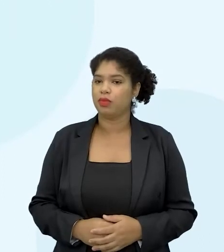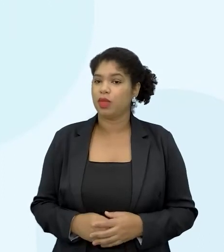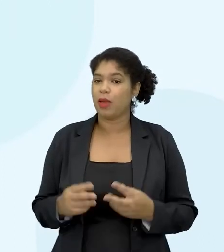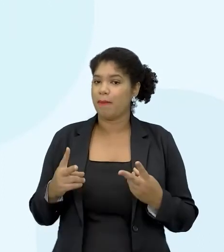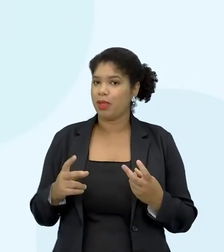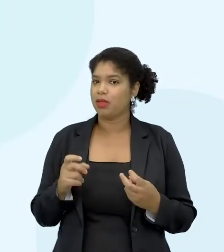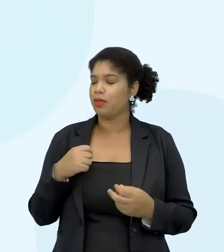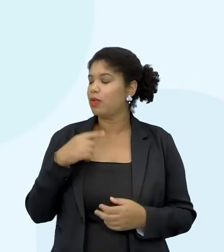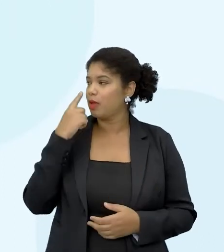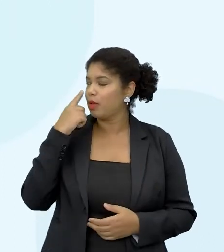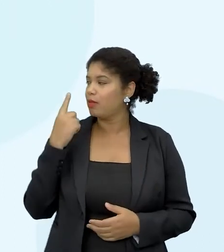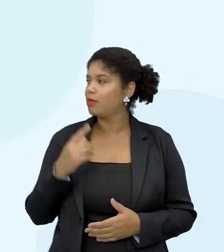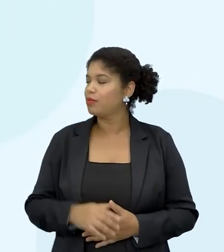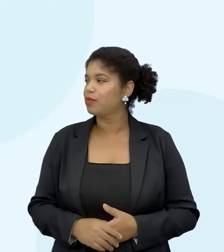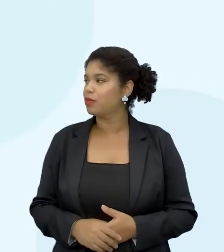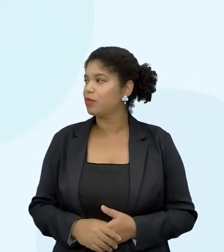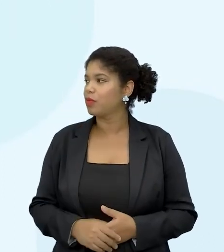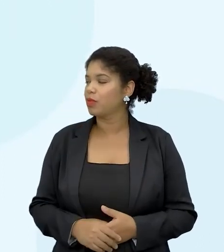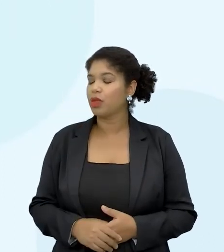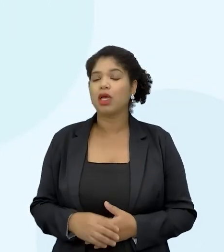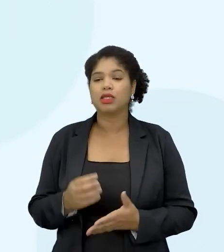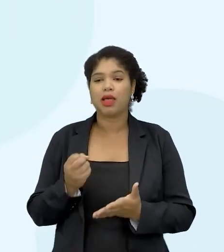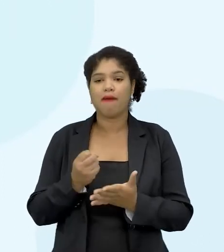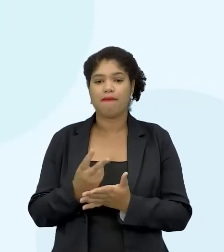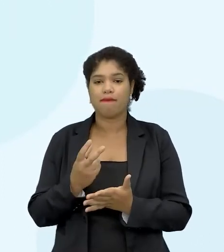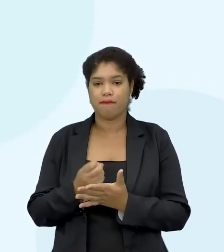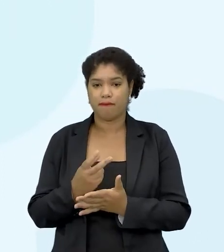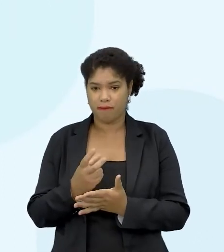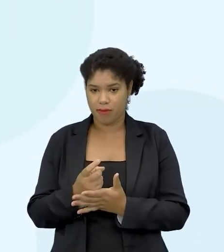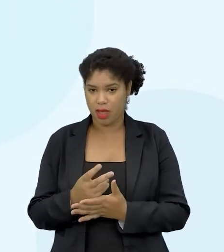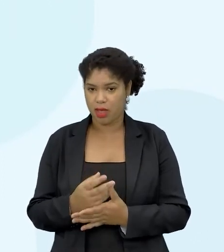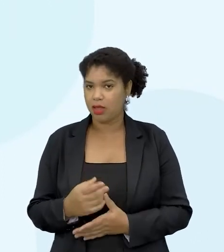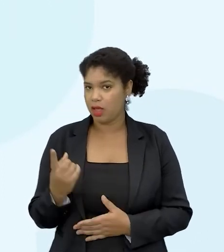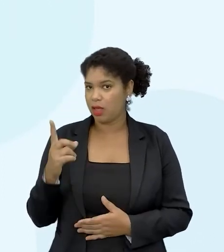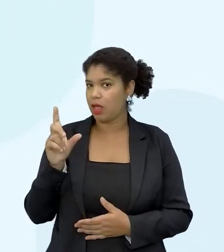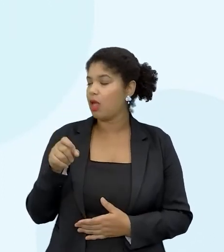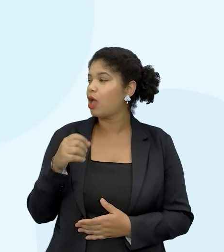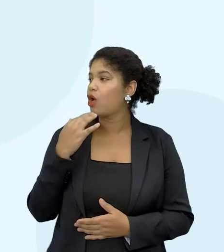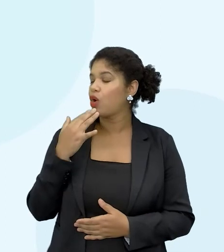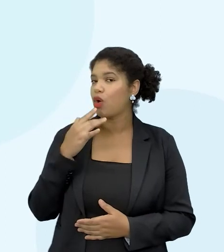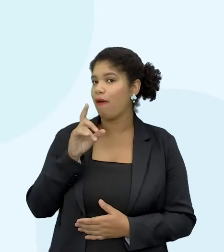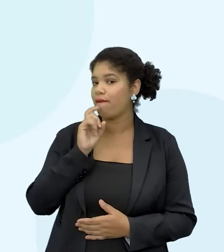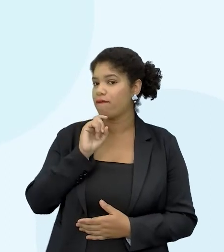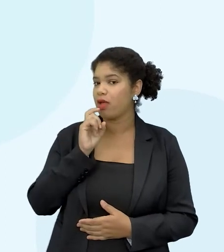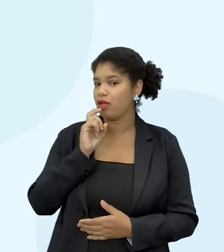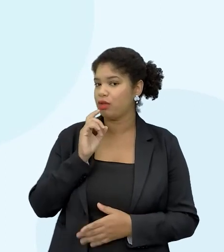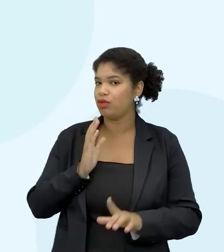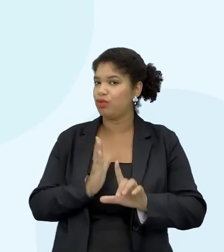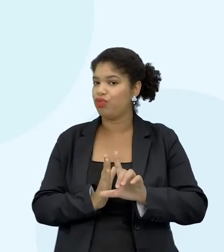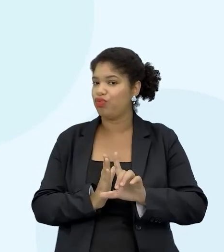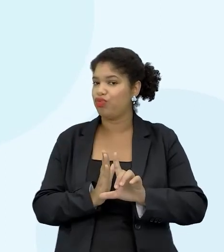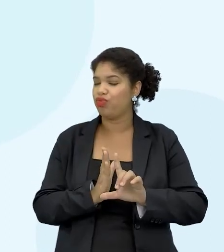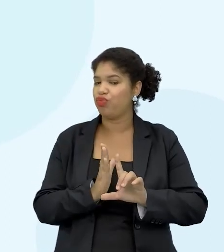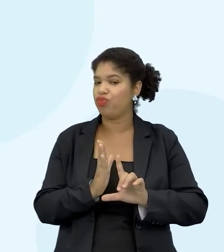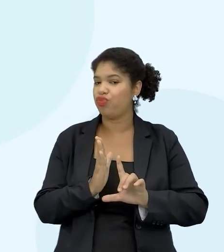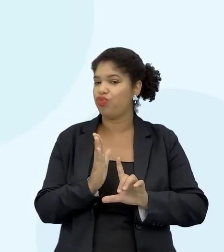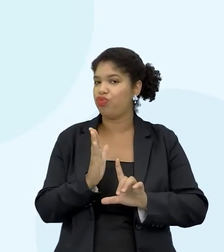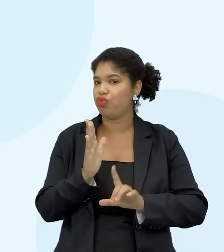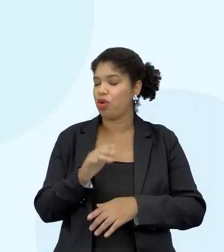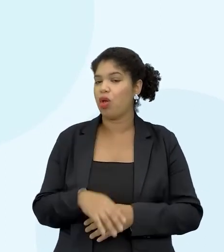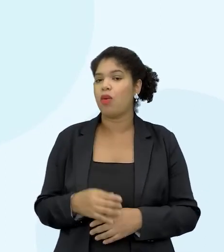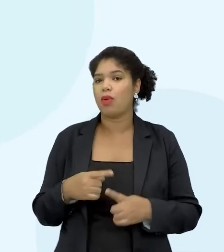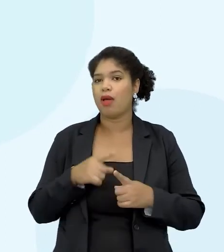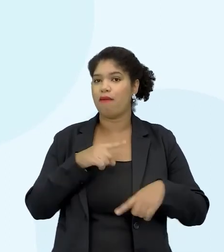que graficamente a reta de venda, ela aumenta mais rapidamente por causa dessa grandeza aí, né? Essa variação.